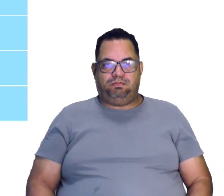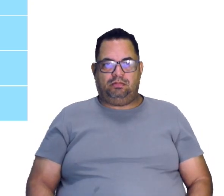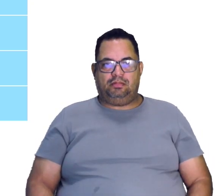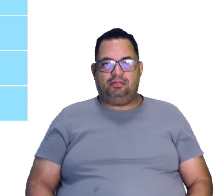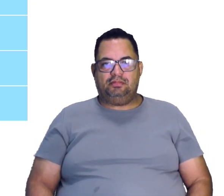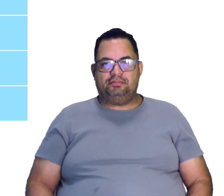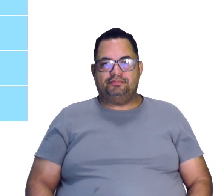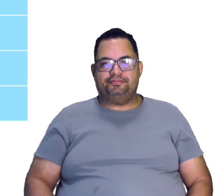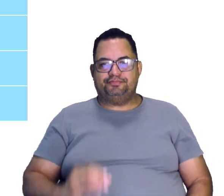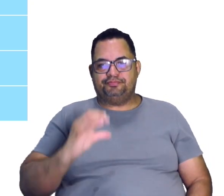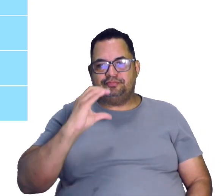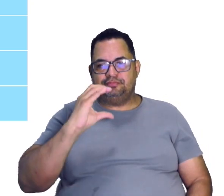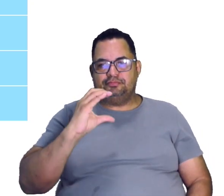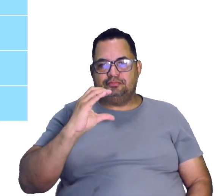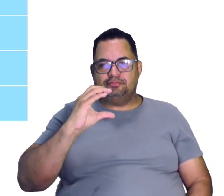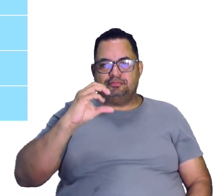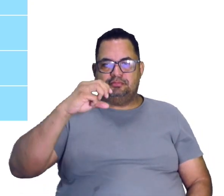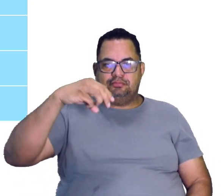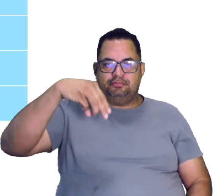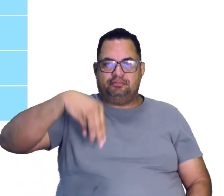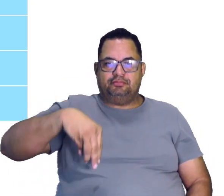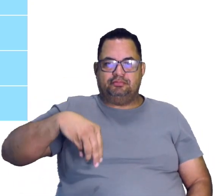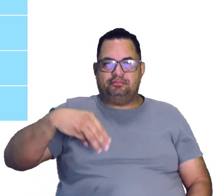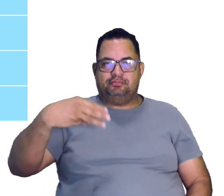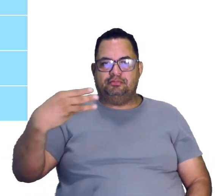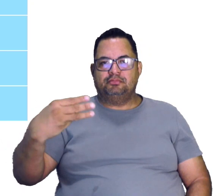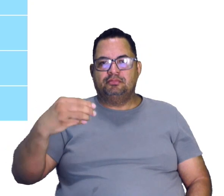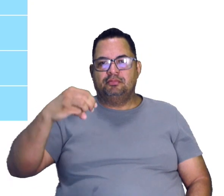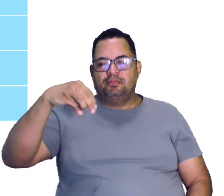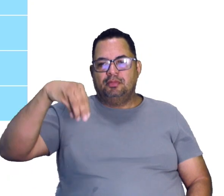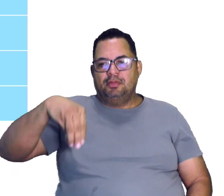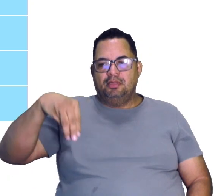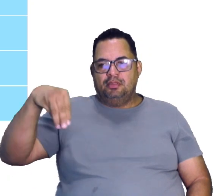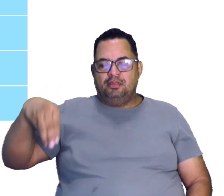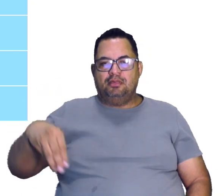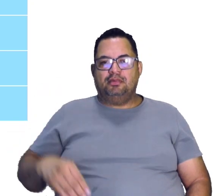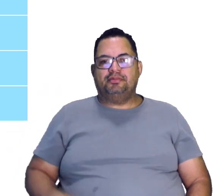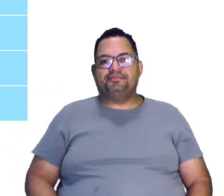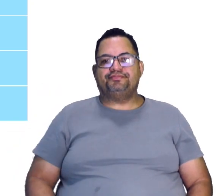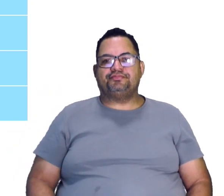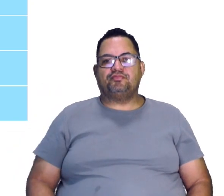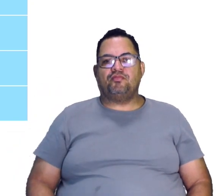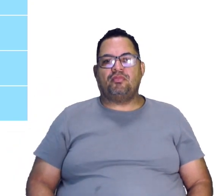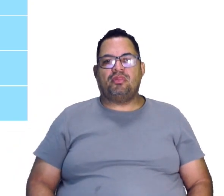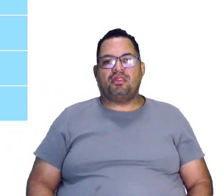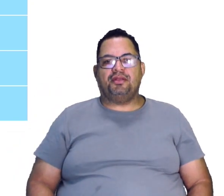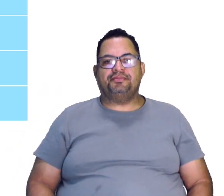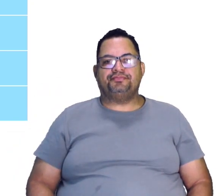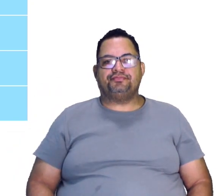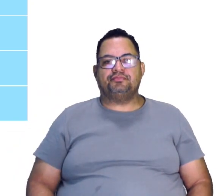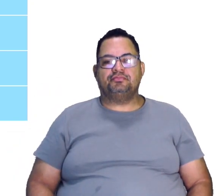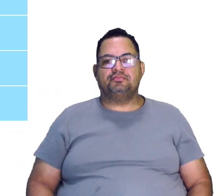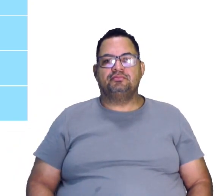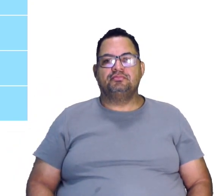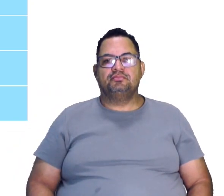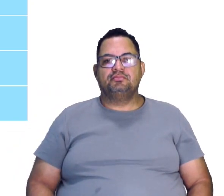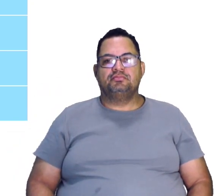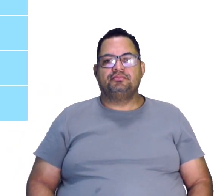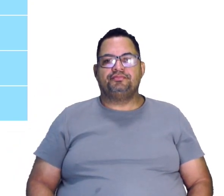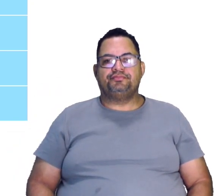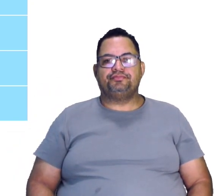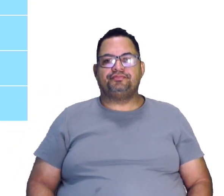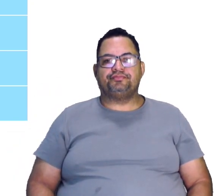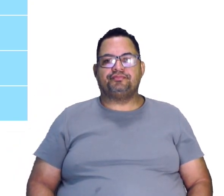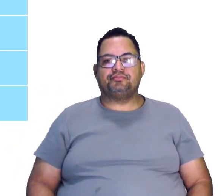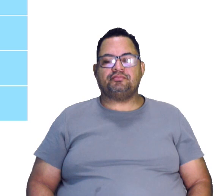fala centímetro cúbico e mililitros, né? Centímetros cúbicos está aqui e o mililitros ele sempre é representado